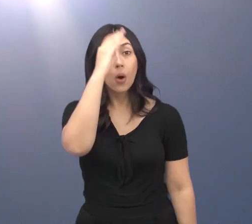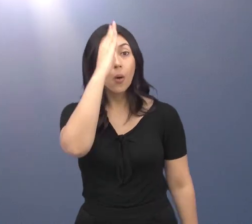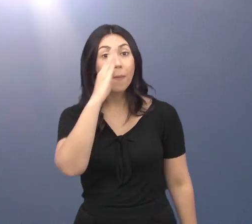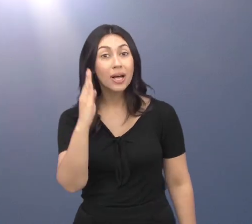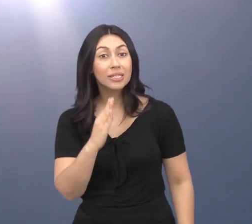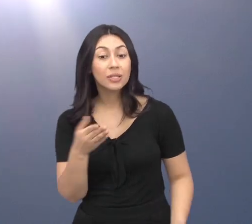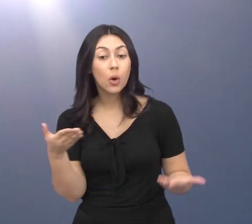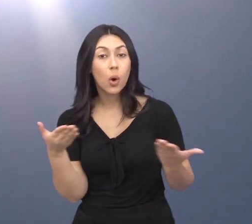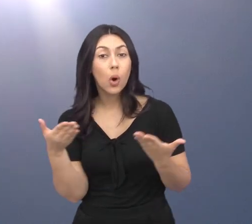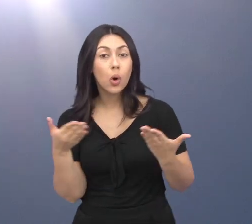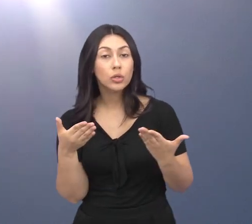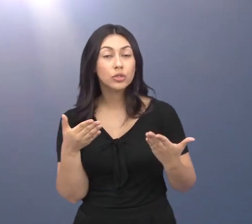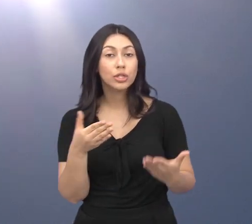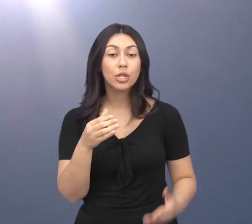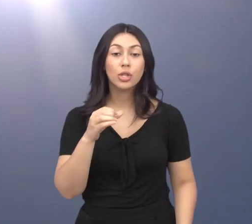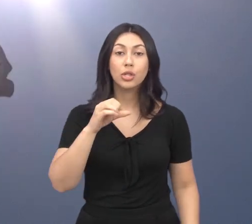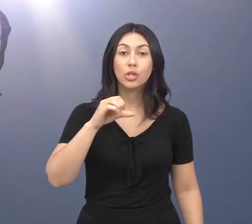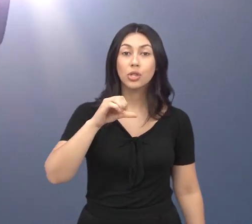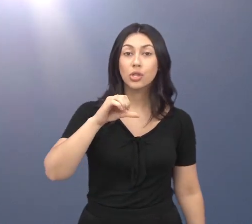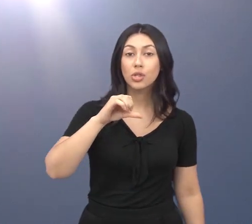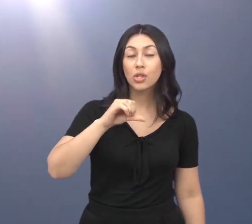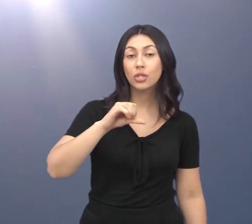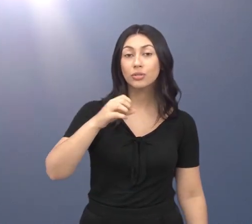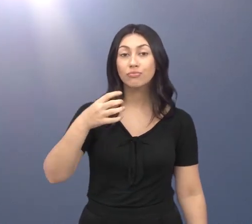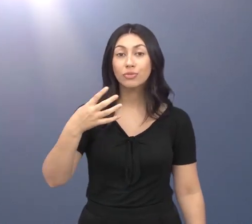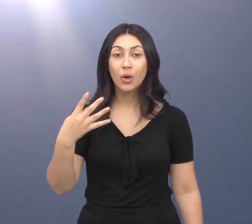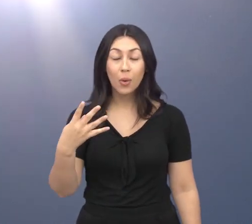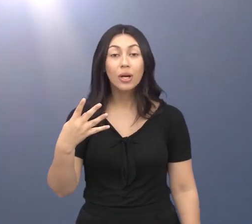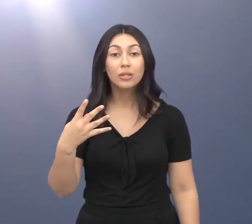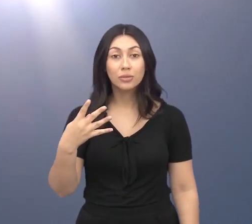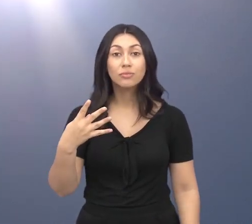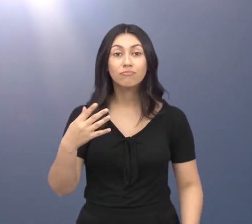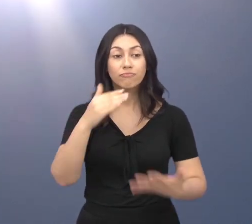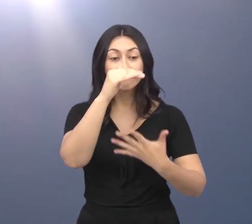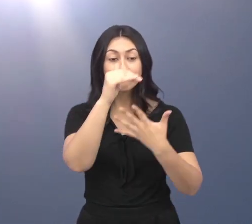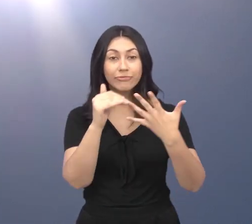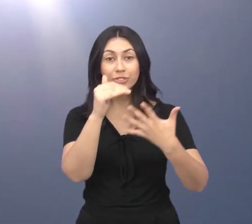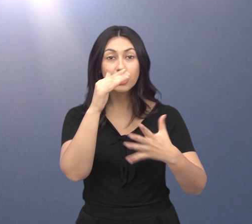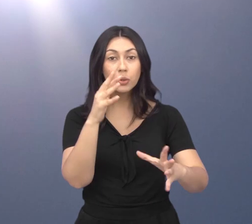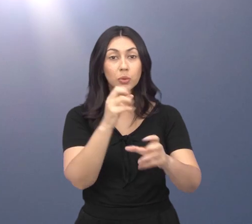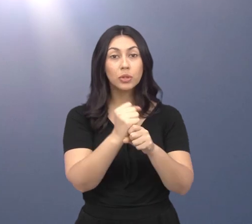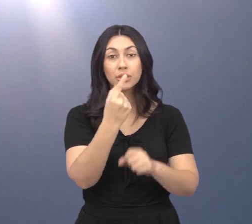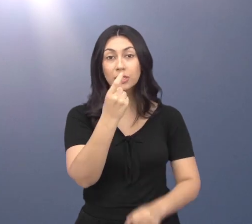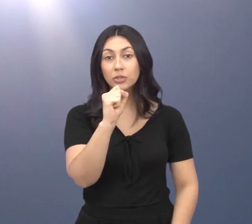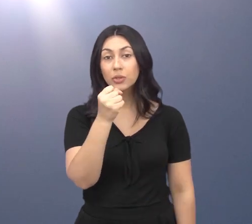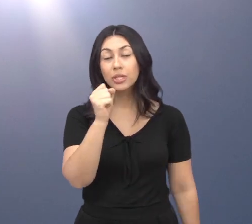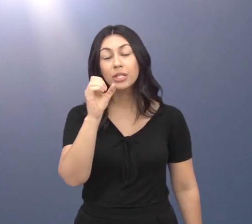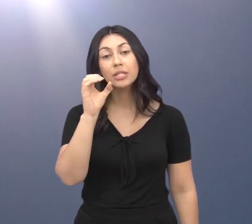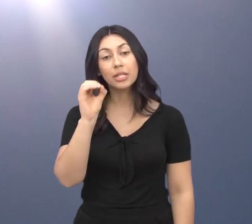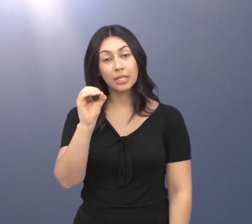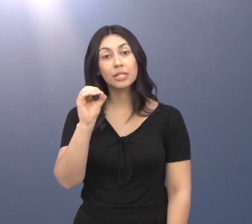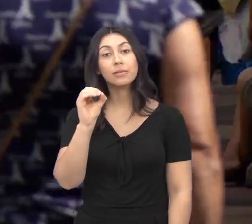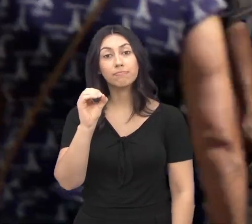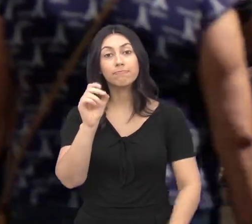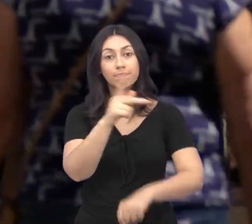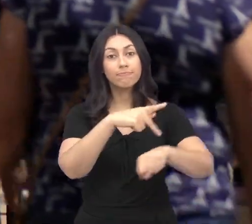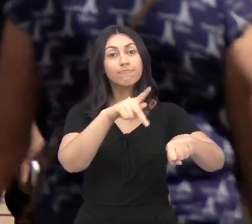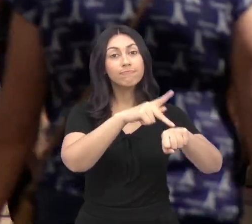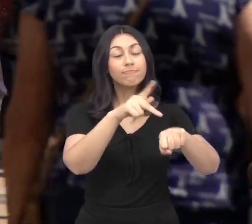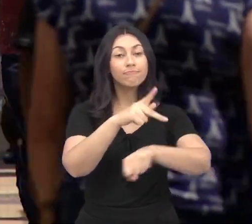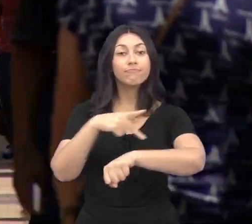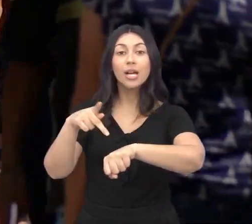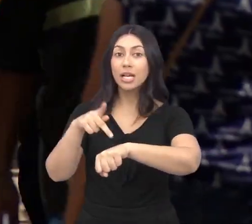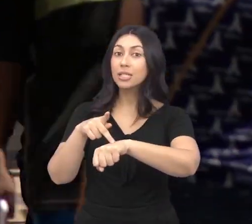O Brasil ocupa atualmente a 94ª posição entre 180 países no ranking mundial